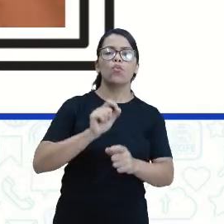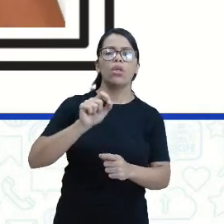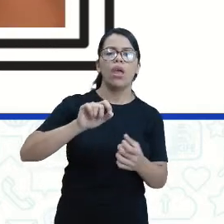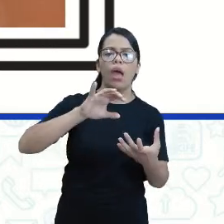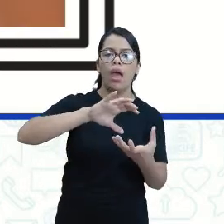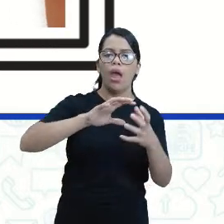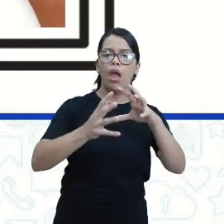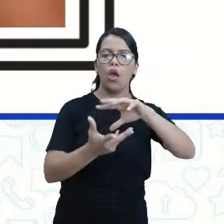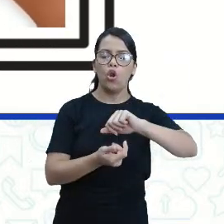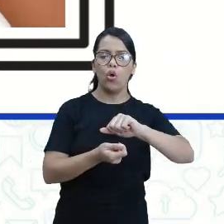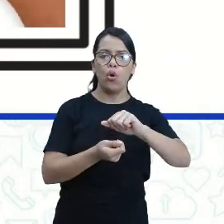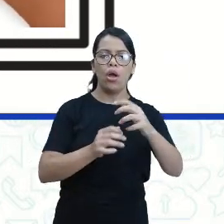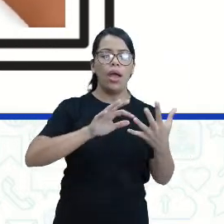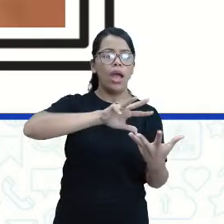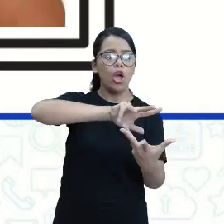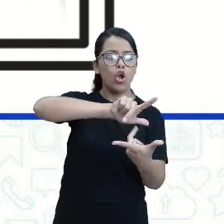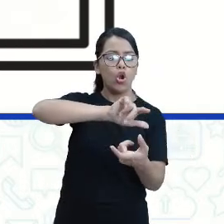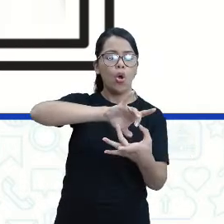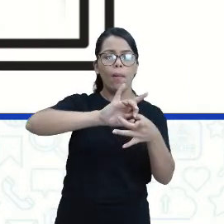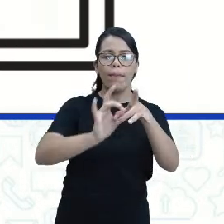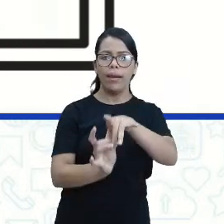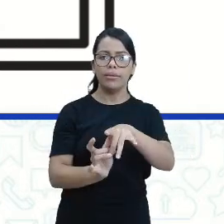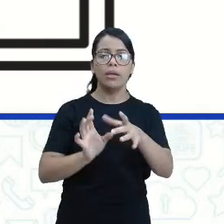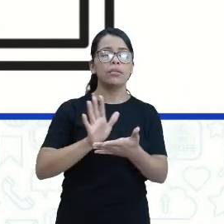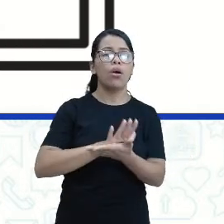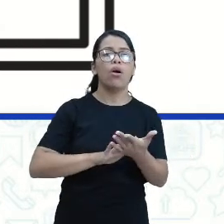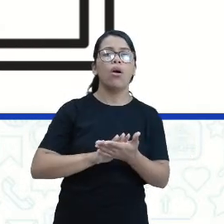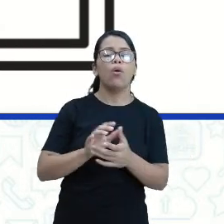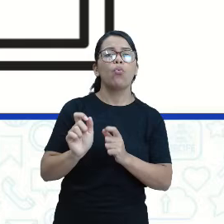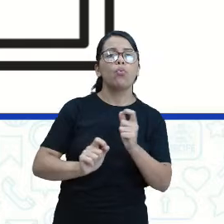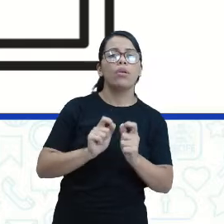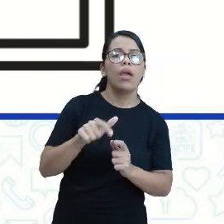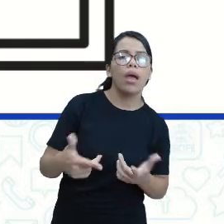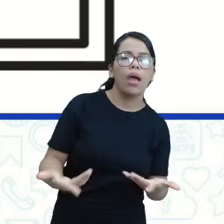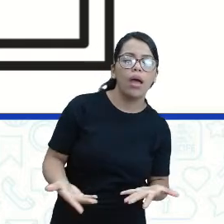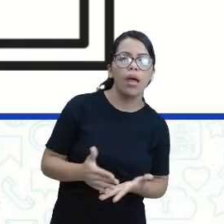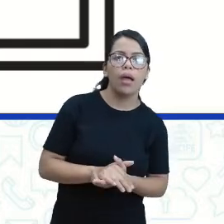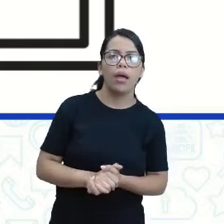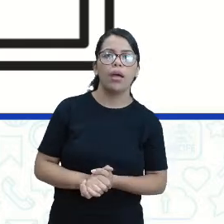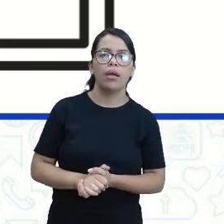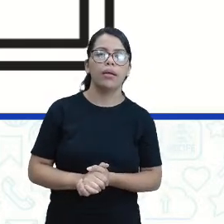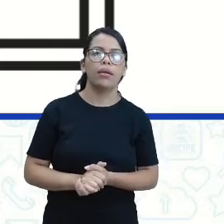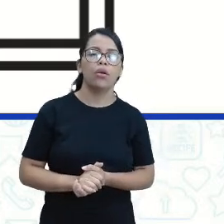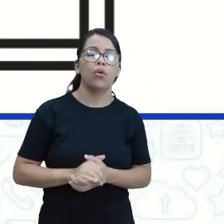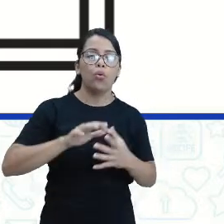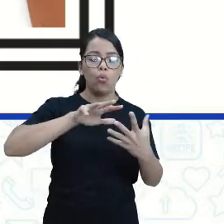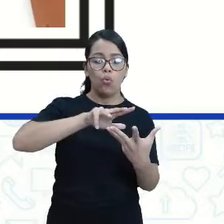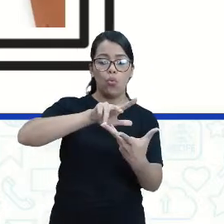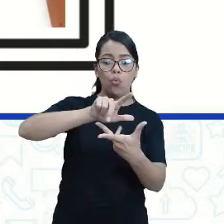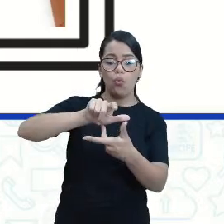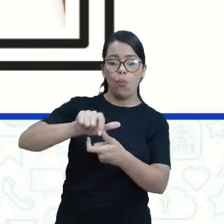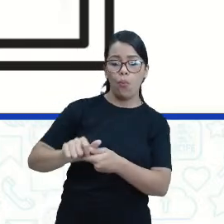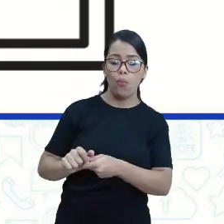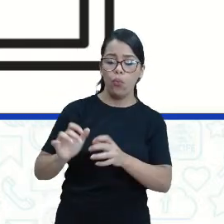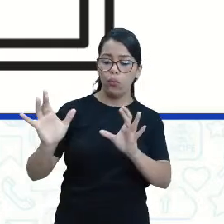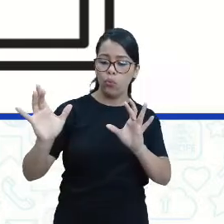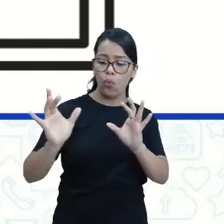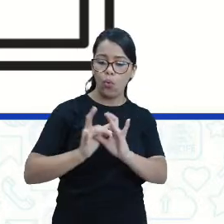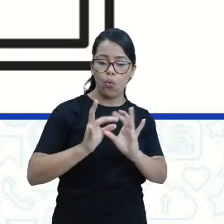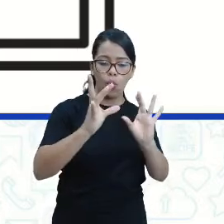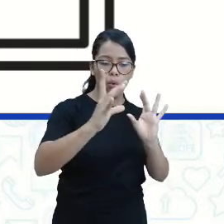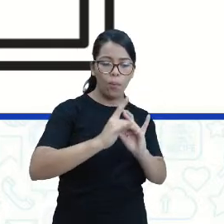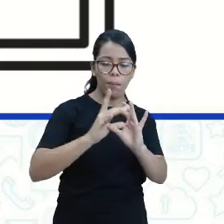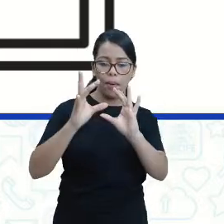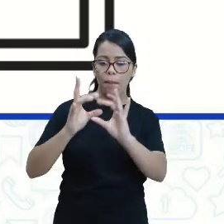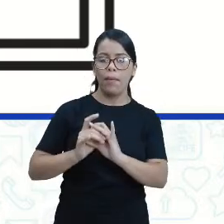diferentes localidades do globo. A globalização pensar, portanto, nada mais é globalização de pensar que um mundo justamente o mundo integrado economicamente, interligado, mas também